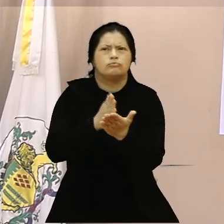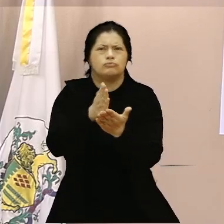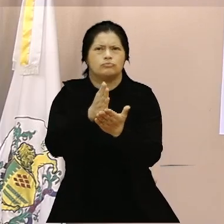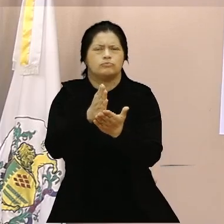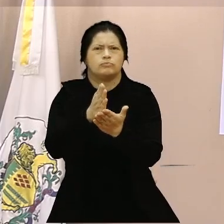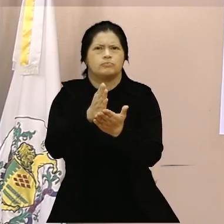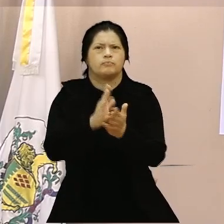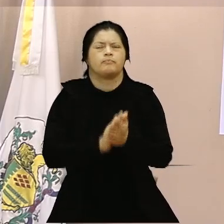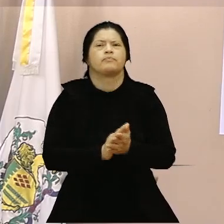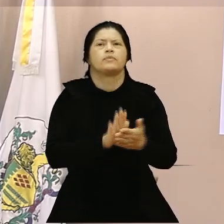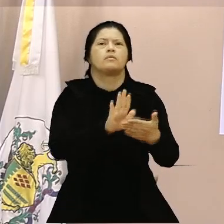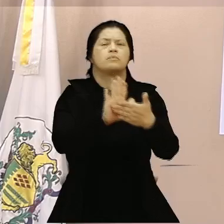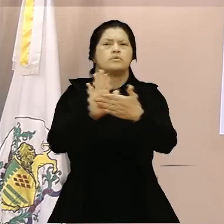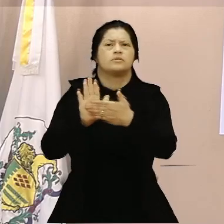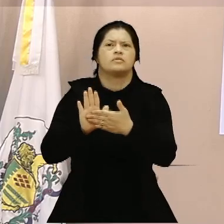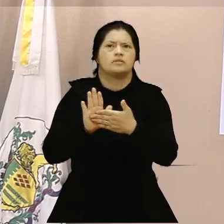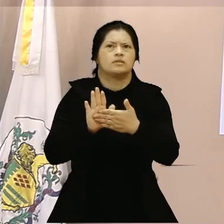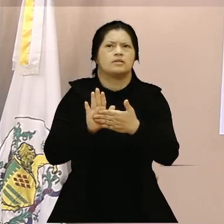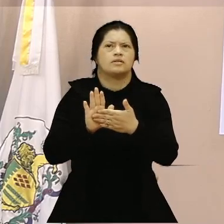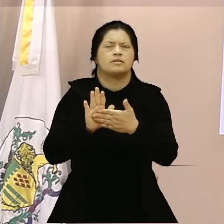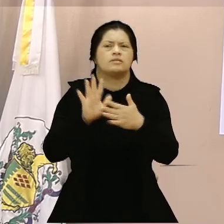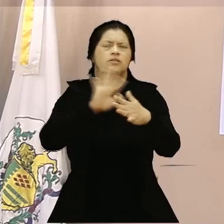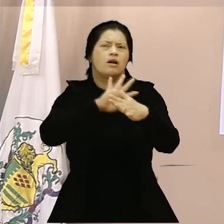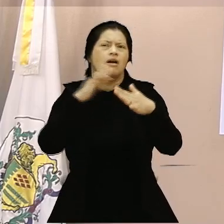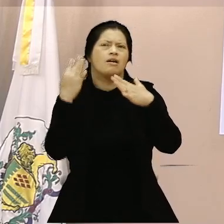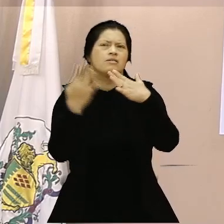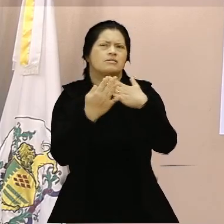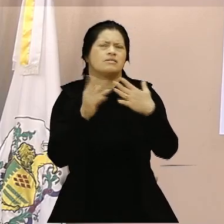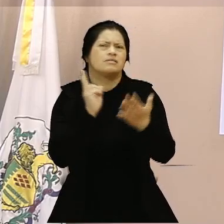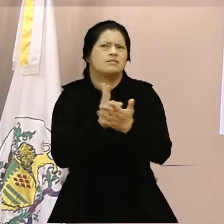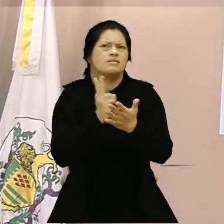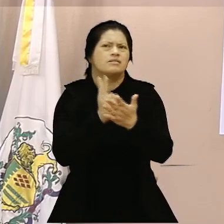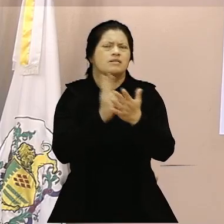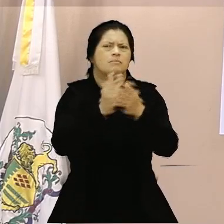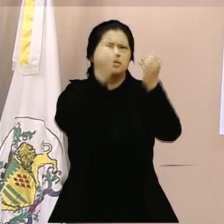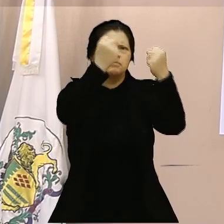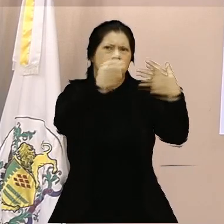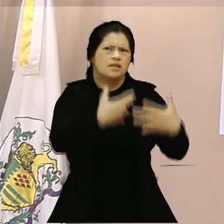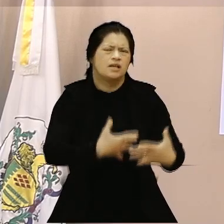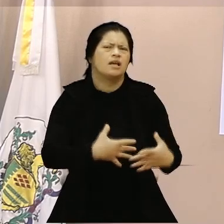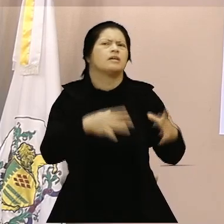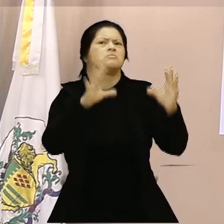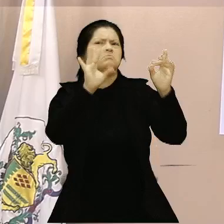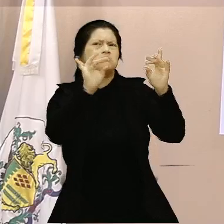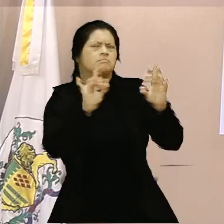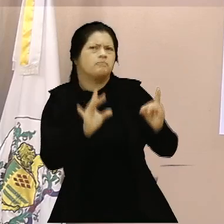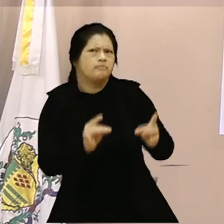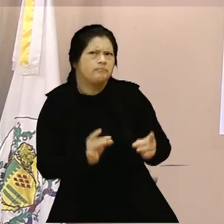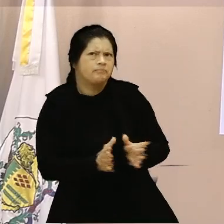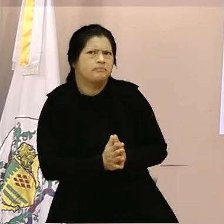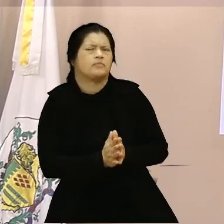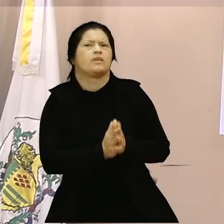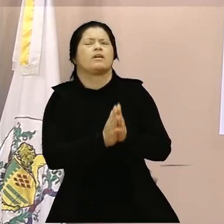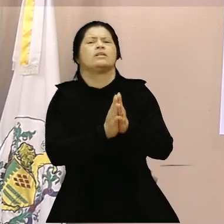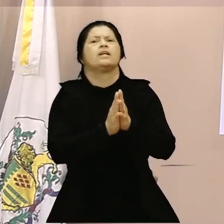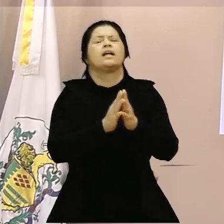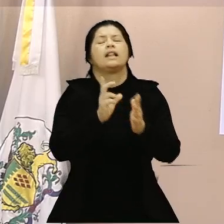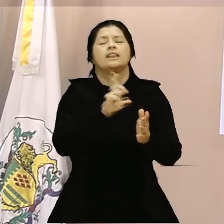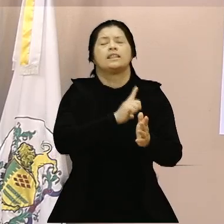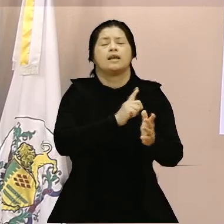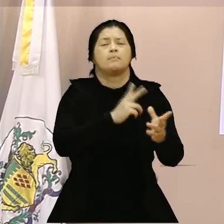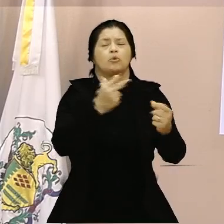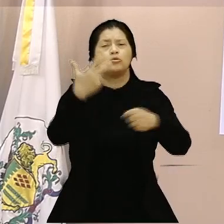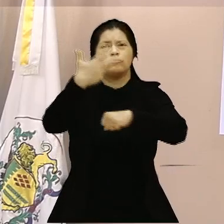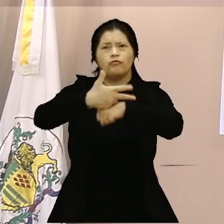fechar, vocês sabem que nas minhas redes sociais eu tenho explicado direitinho, tem vários vídeos desse ano, do ano passado, do ano retrasado,